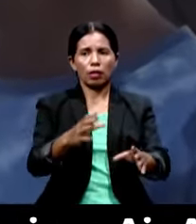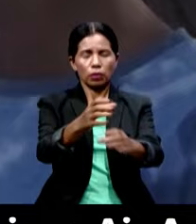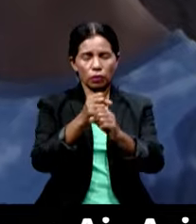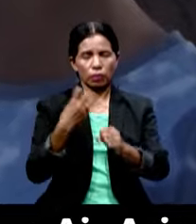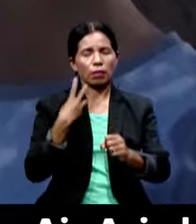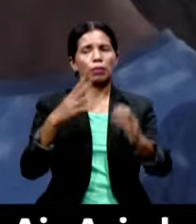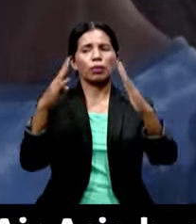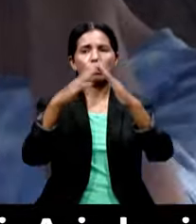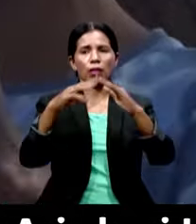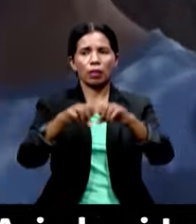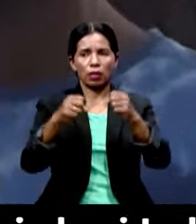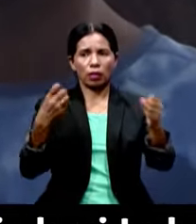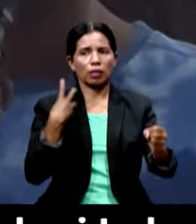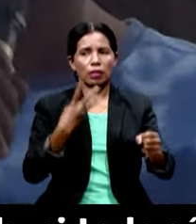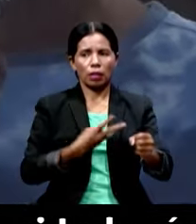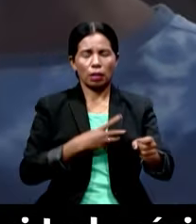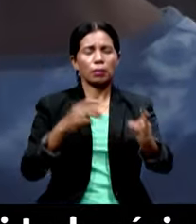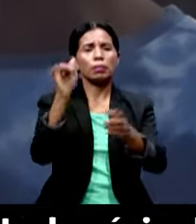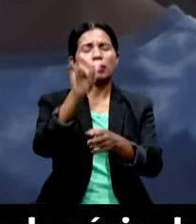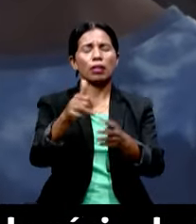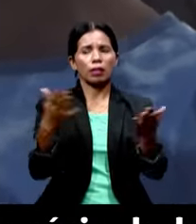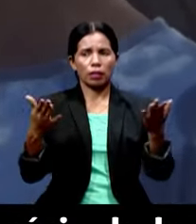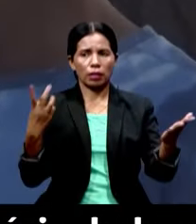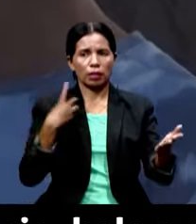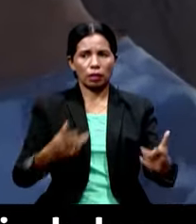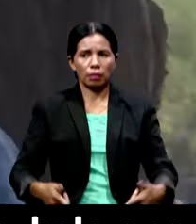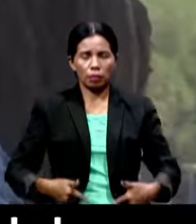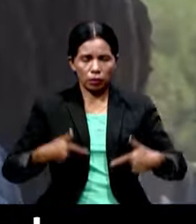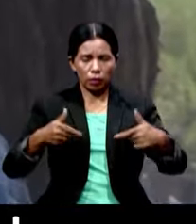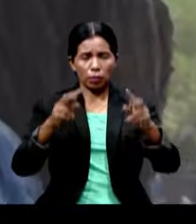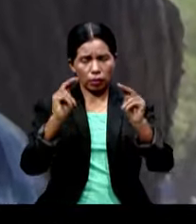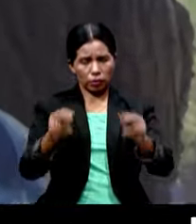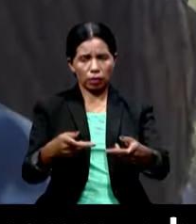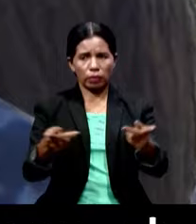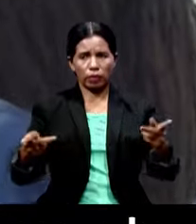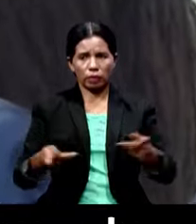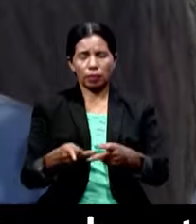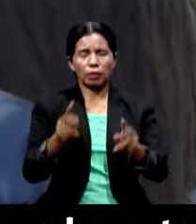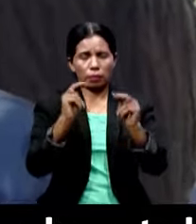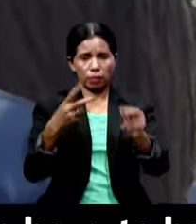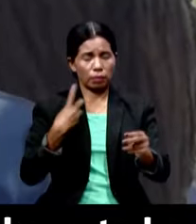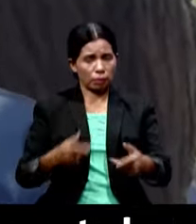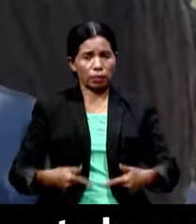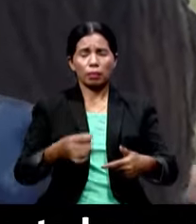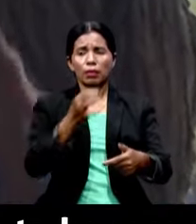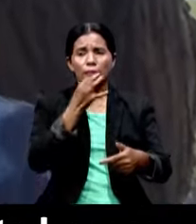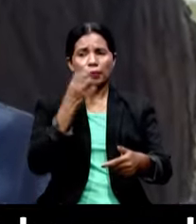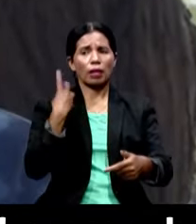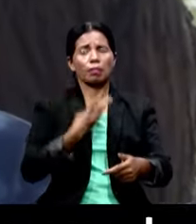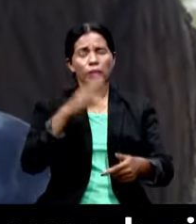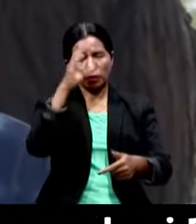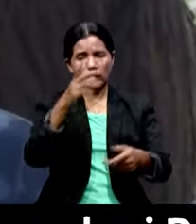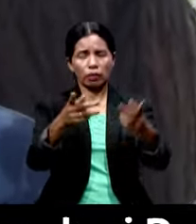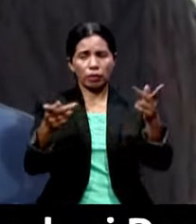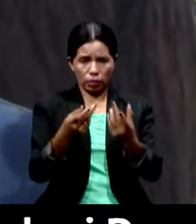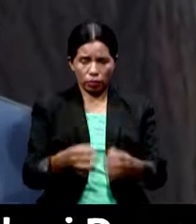luma agar ka distra ga ami ana do lolu be ami moris precisa fati ami moris precisa hangemu hangemu ami se bele buka mabe fati